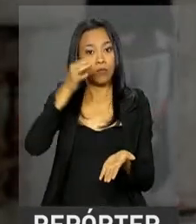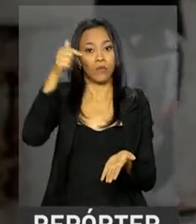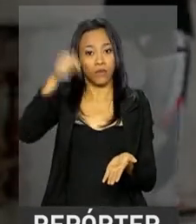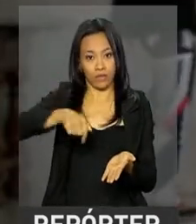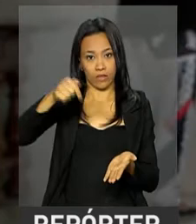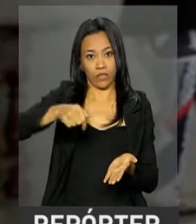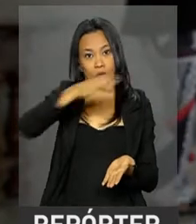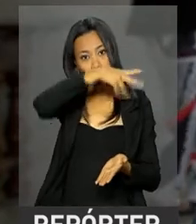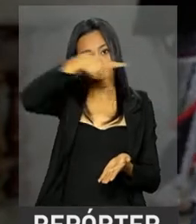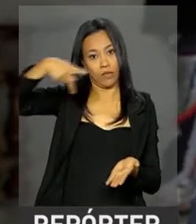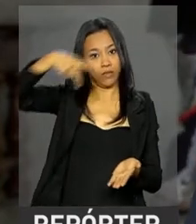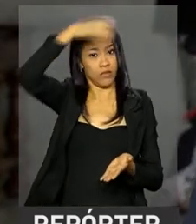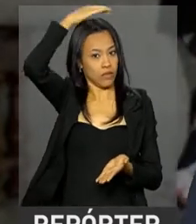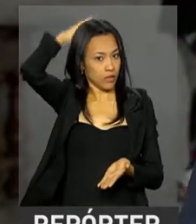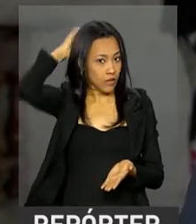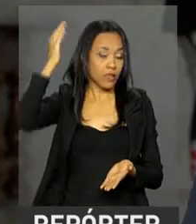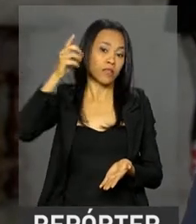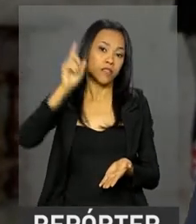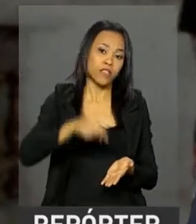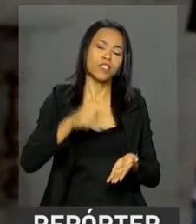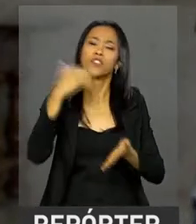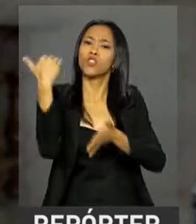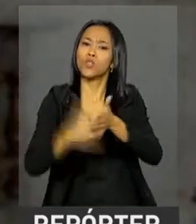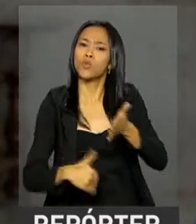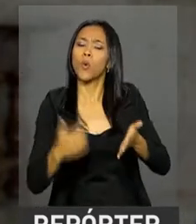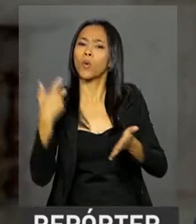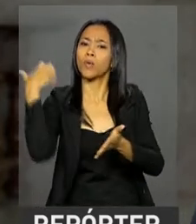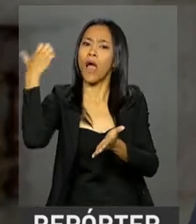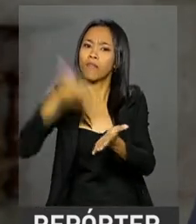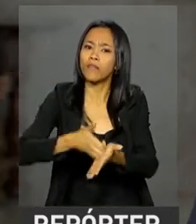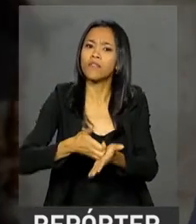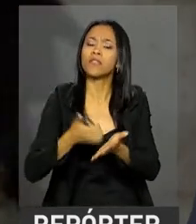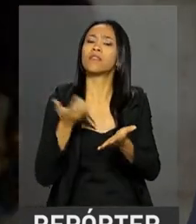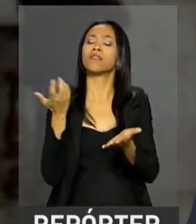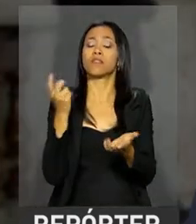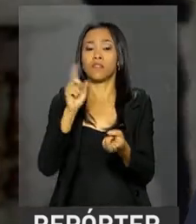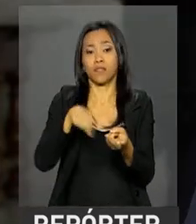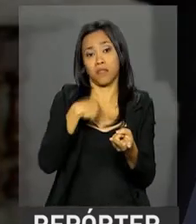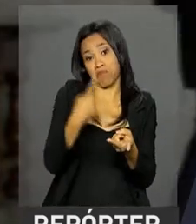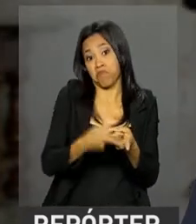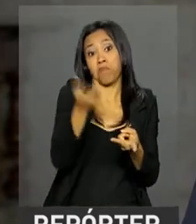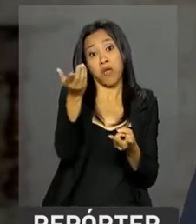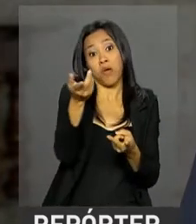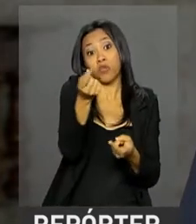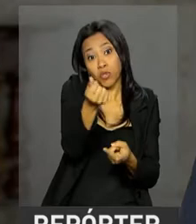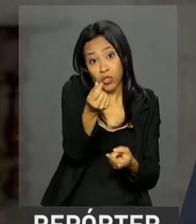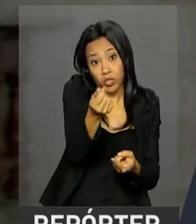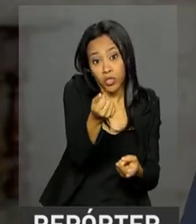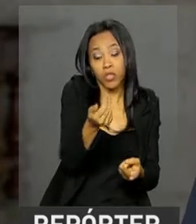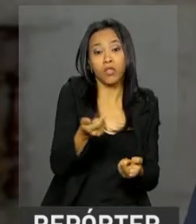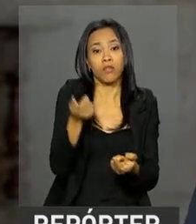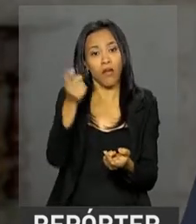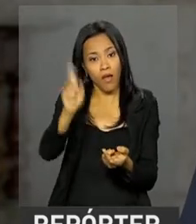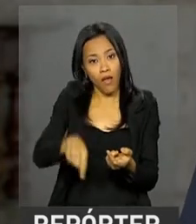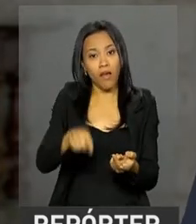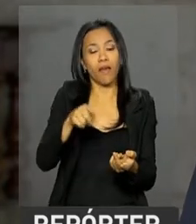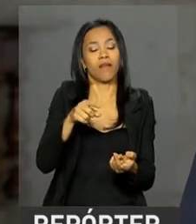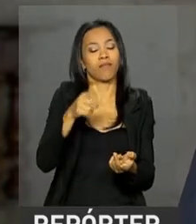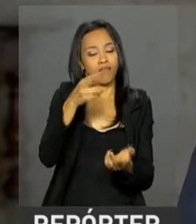que é bastante comum de descontos para pagamentos à vista ou pagamentos em dinheiro, ela passa a